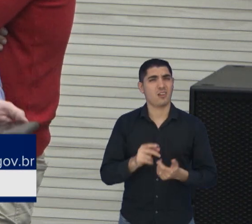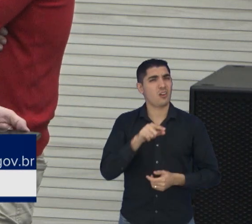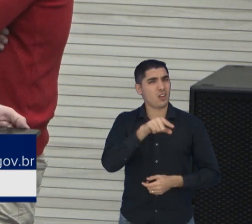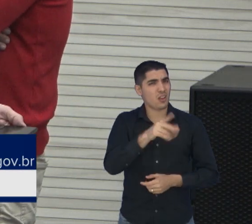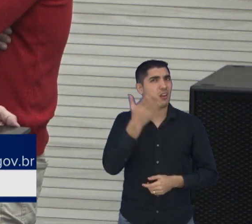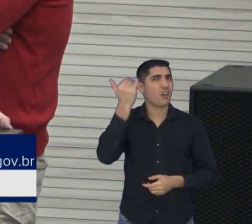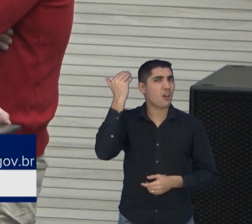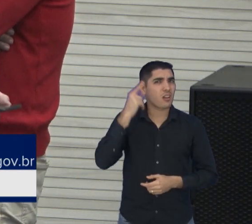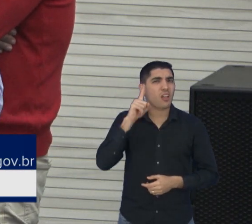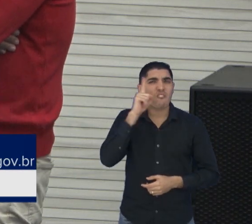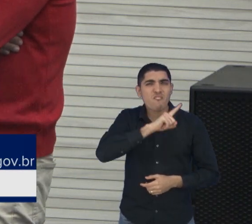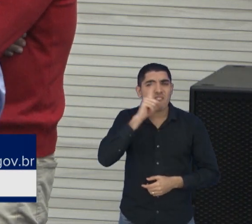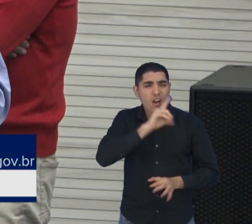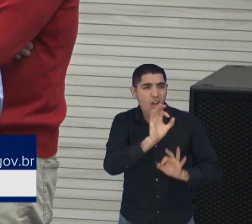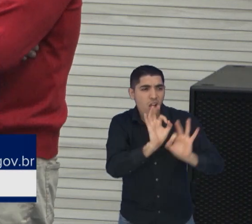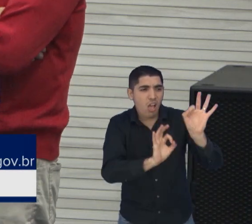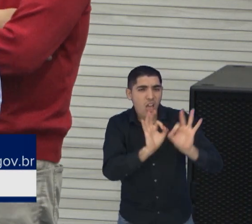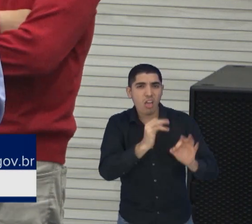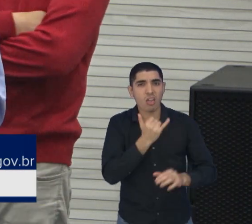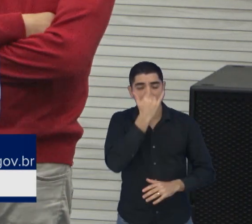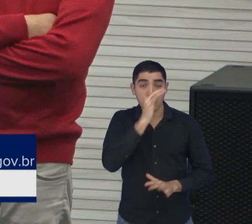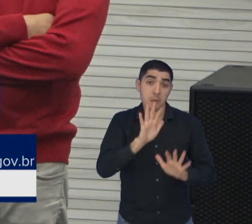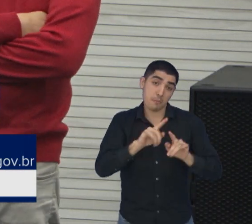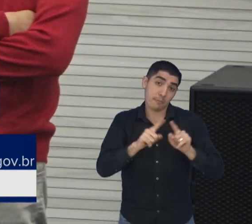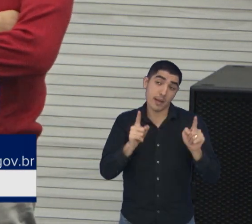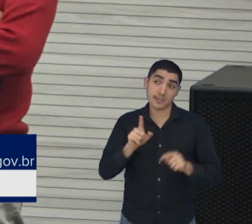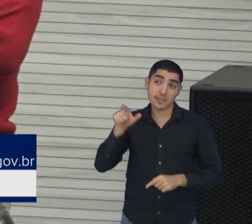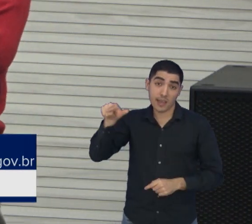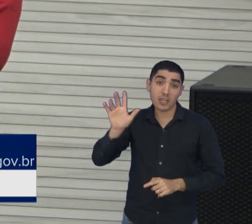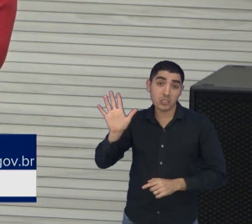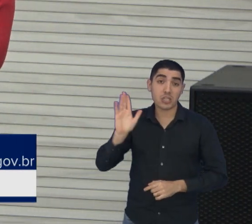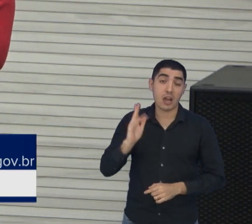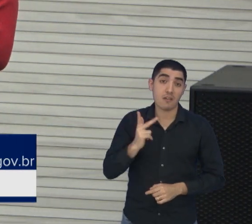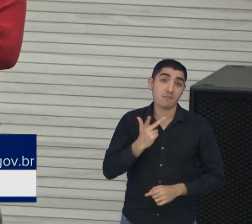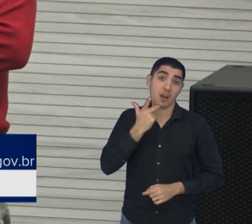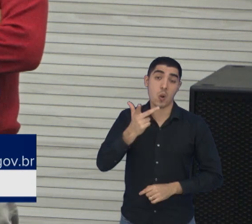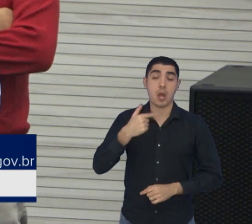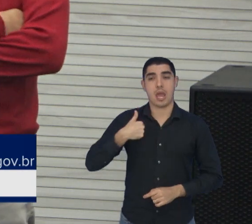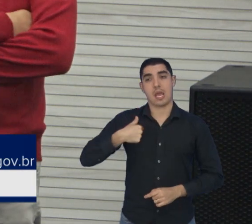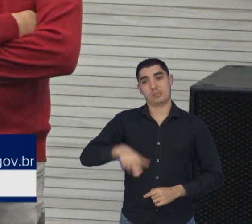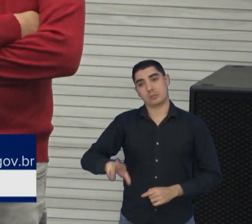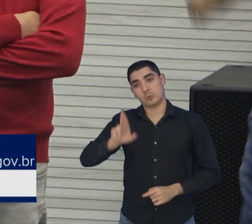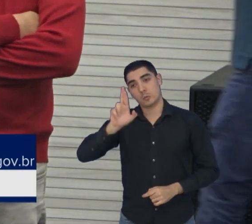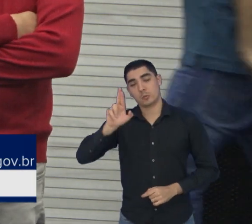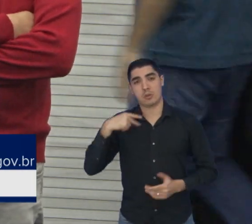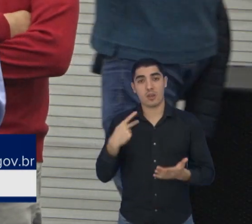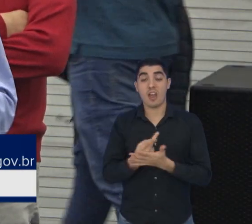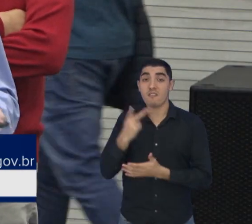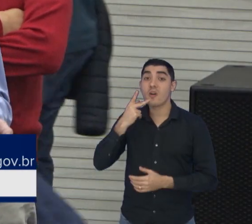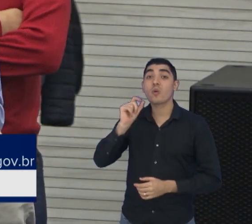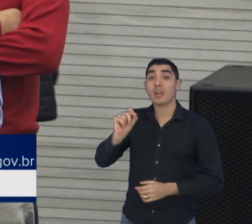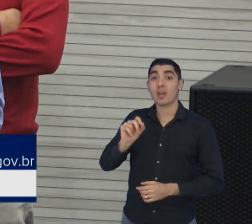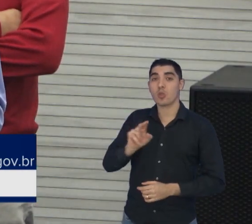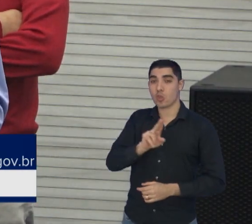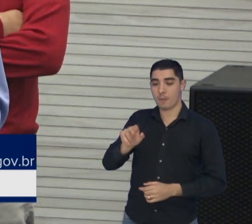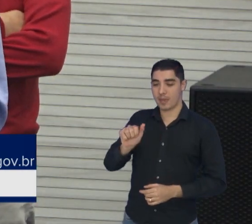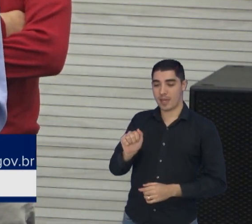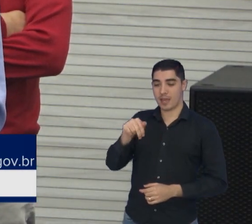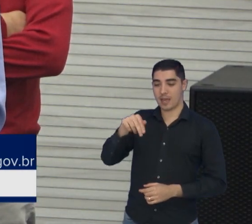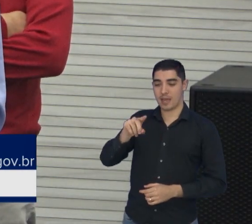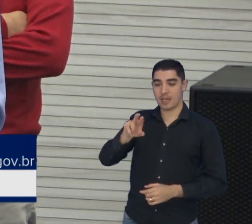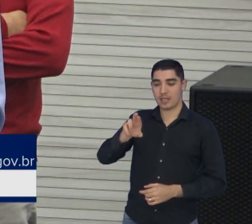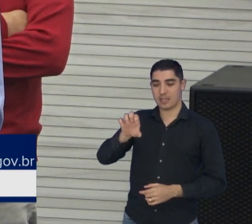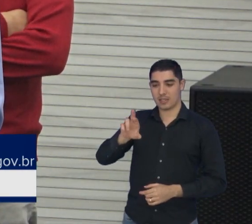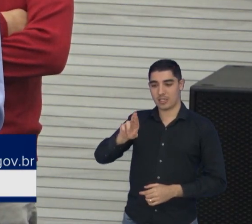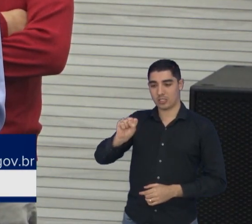Mas valeu, pelo menos ele admitiu tardiamente, acho que deveria mudar de Anderson Farias para Anderson Barrichello.